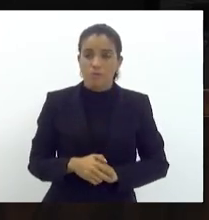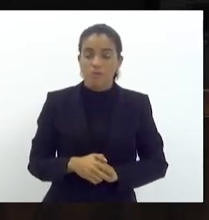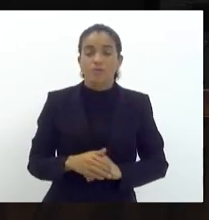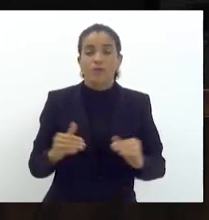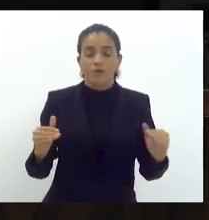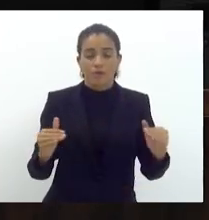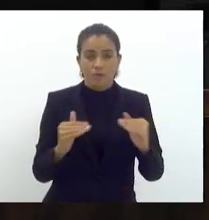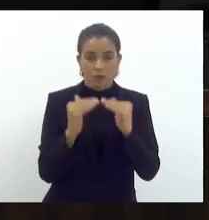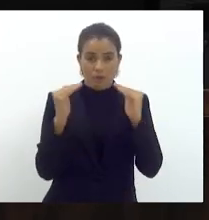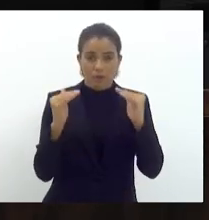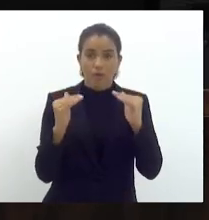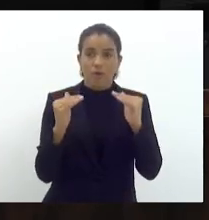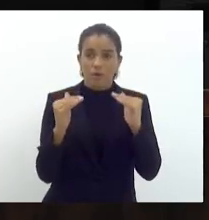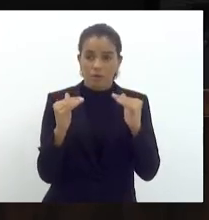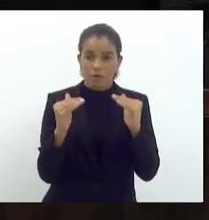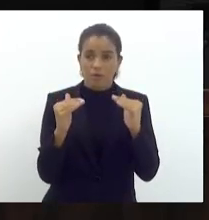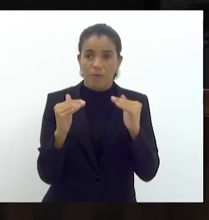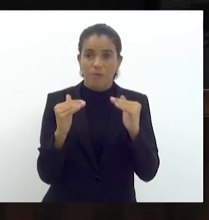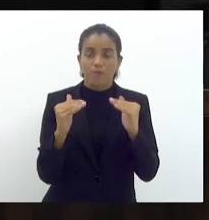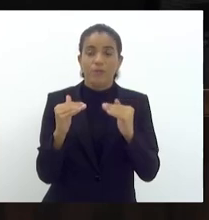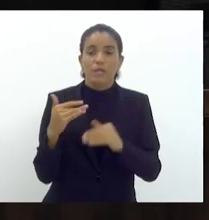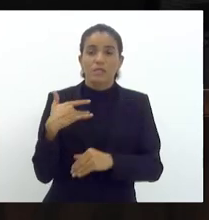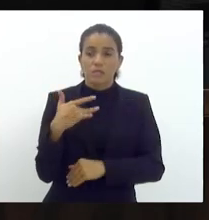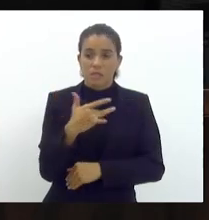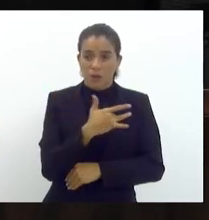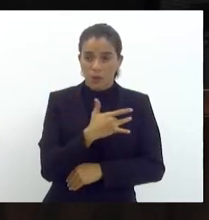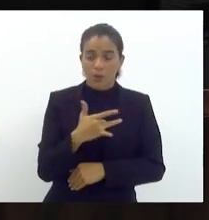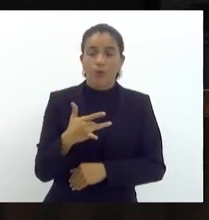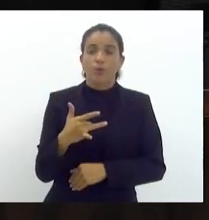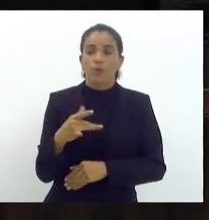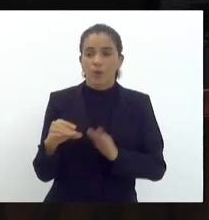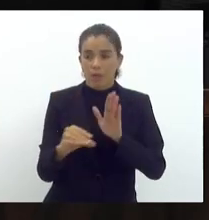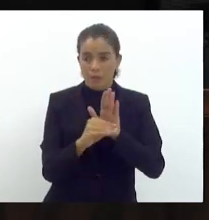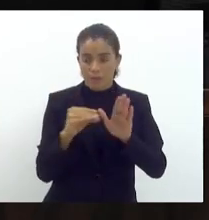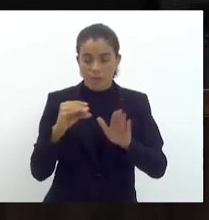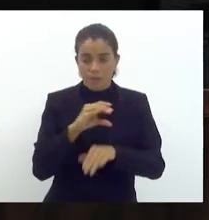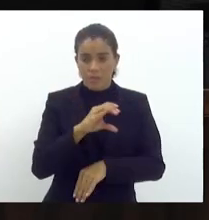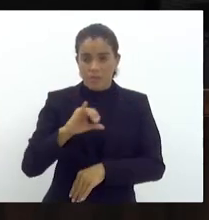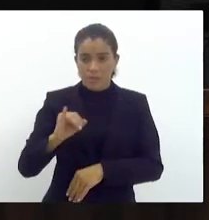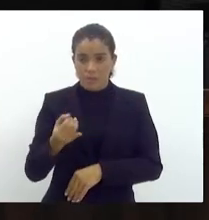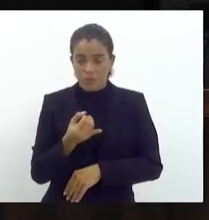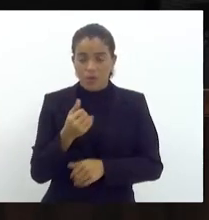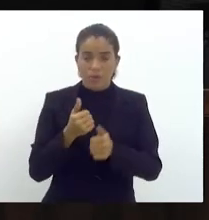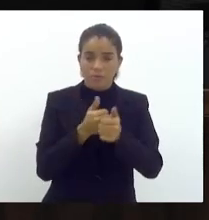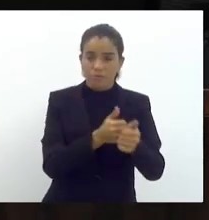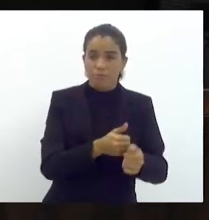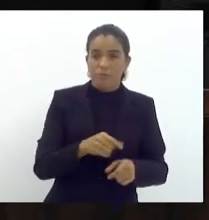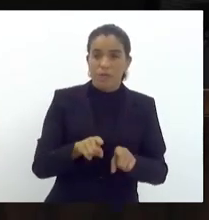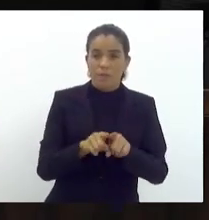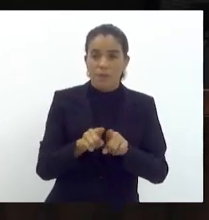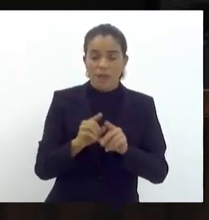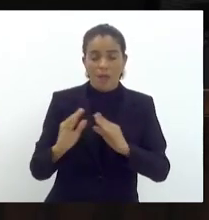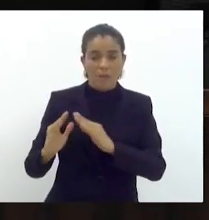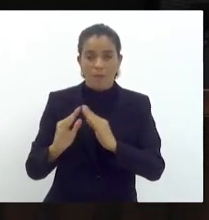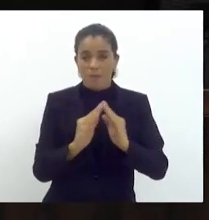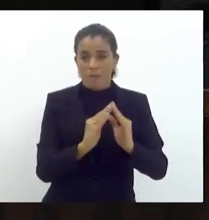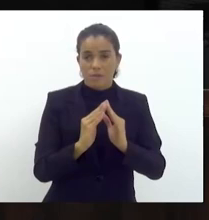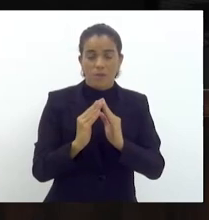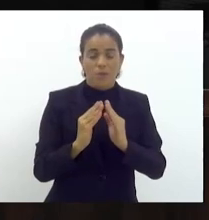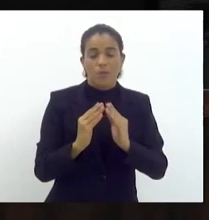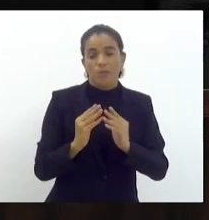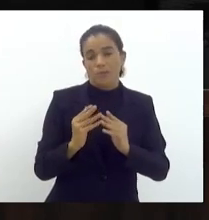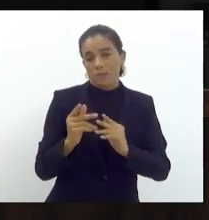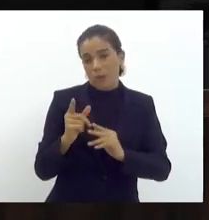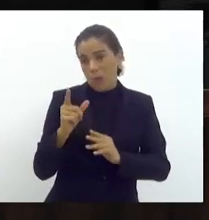favorável de saúde favorável com as emendas da ccj de político Urbana habitação e assuntos fundiários